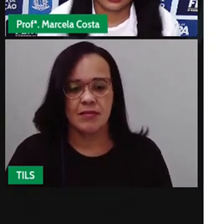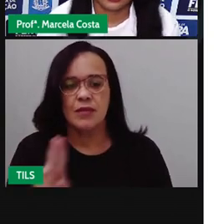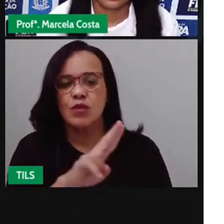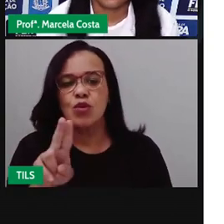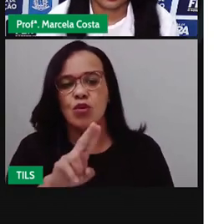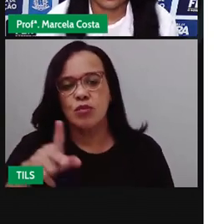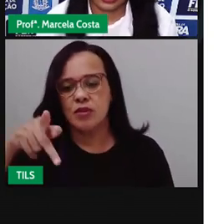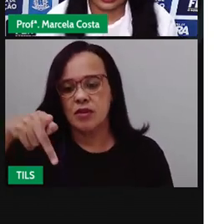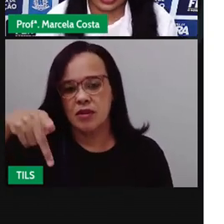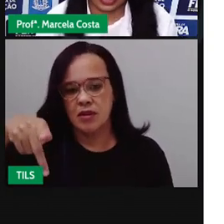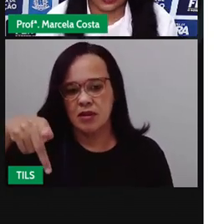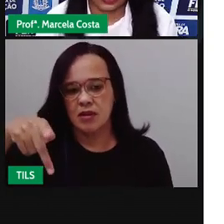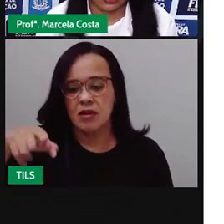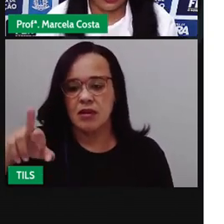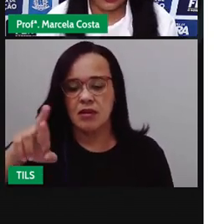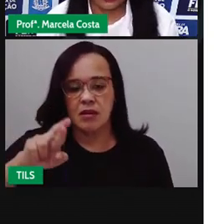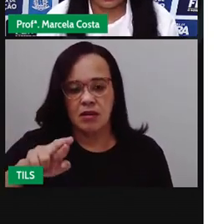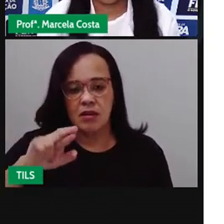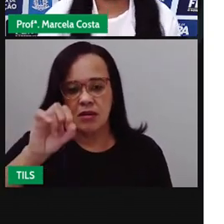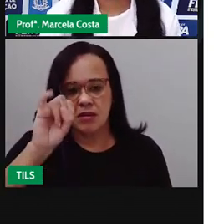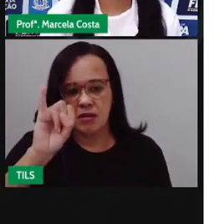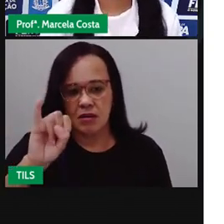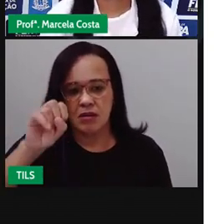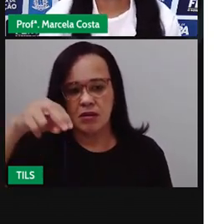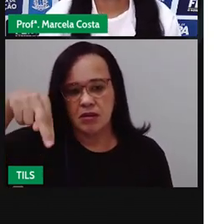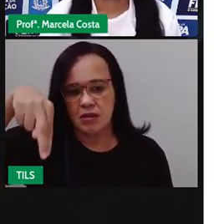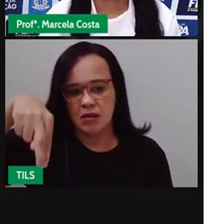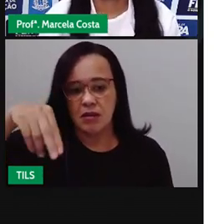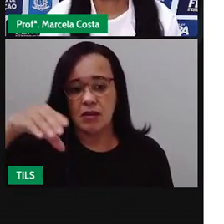Escreva aí no seu caderno, tá bom?